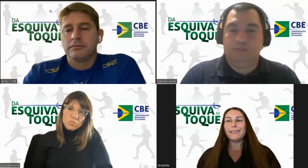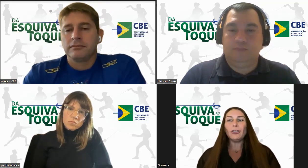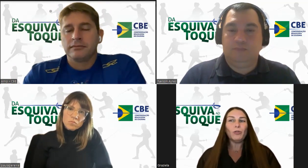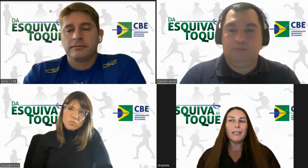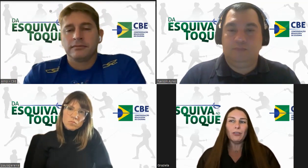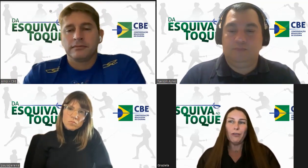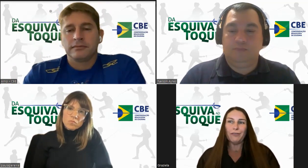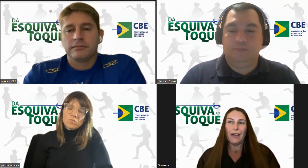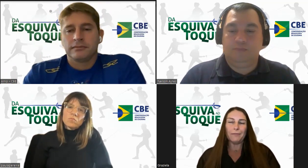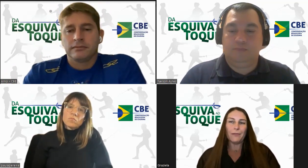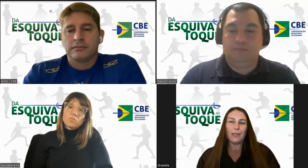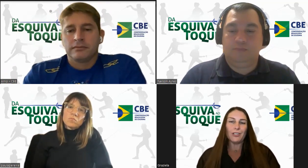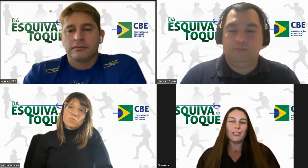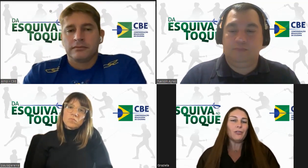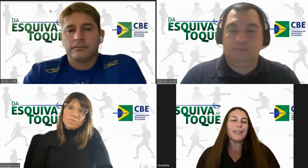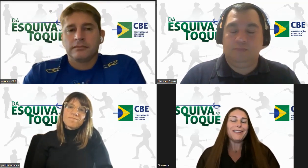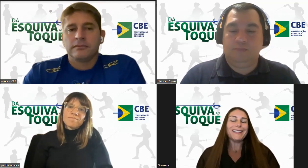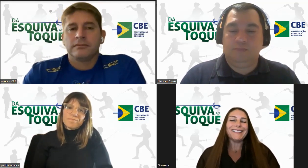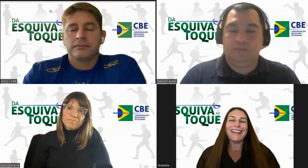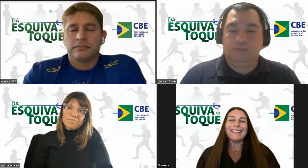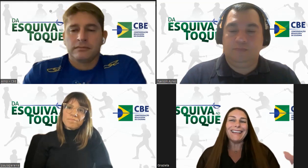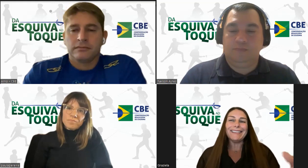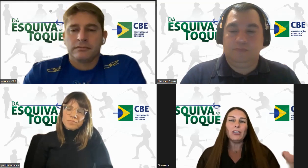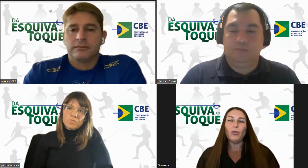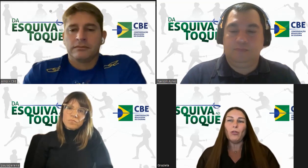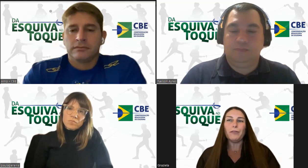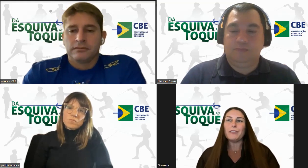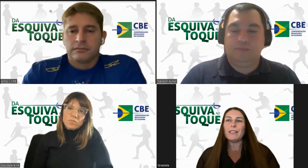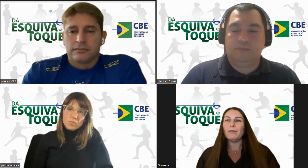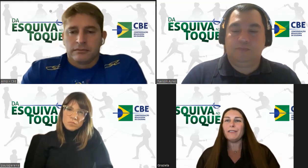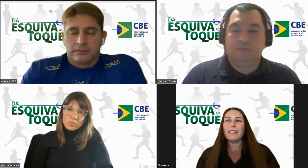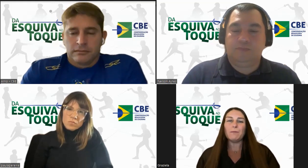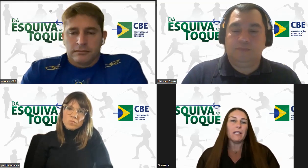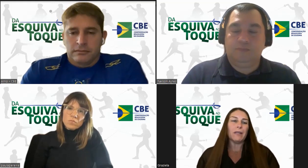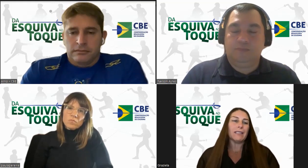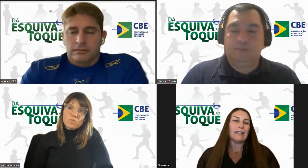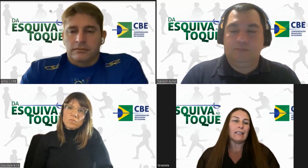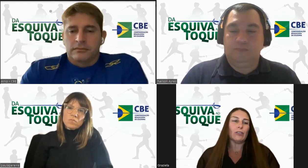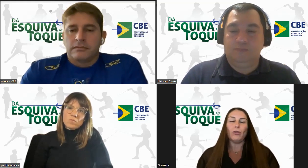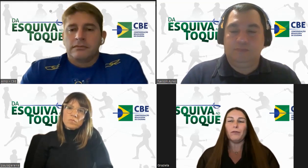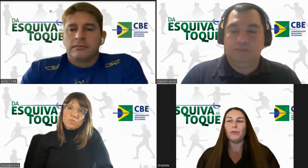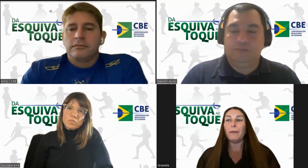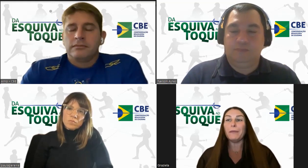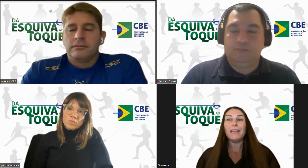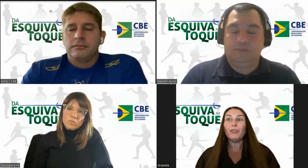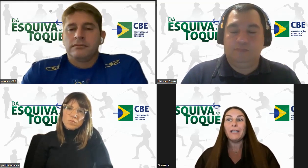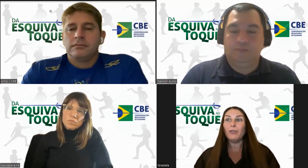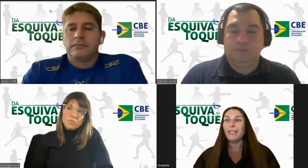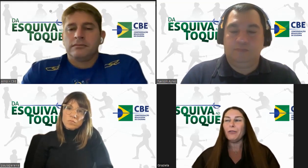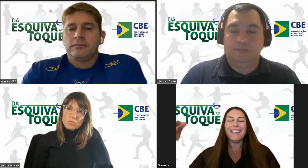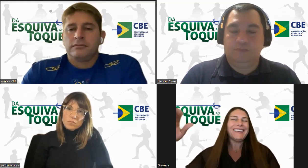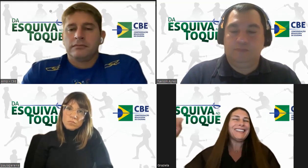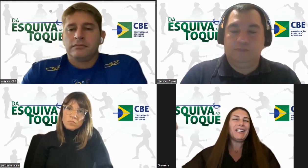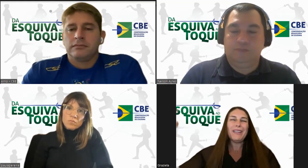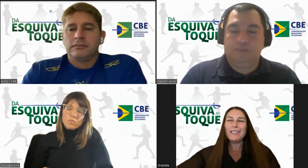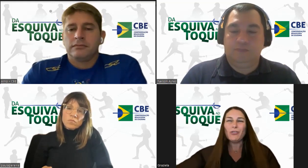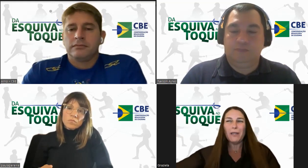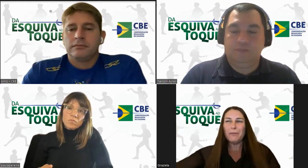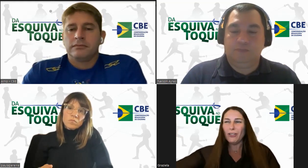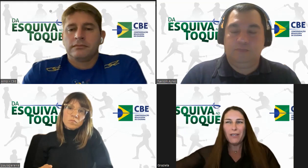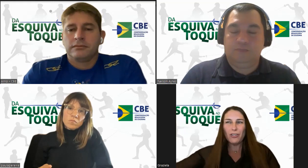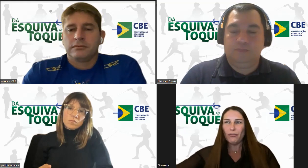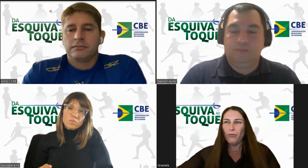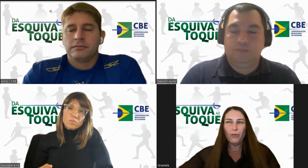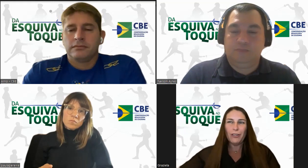que lembrar de nunca Inovar a gente nunca vai tentar nada novo você nunca vai experimentar nada novo um amigo teu eu tenho não